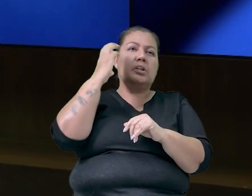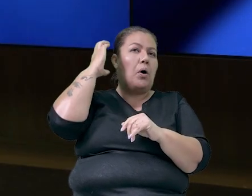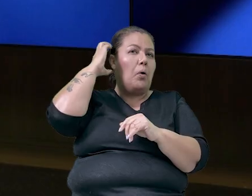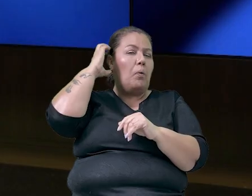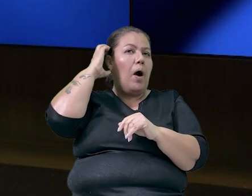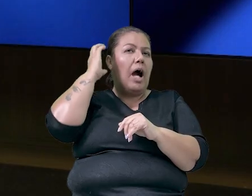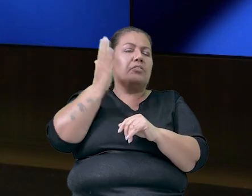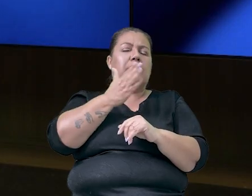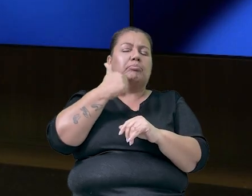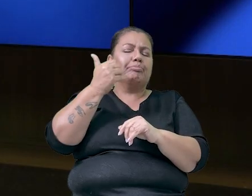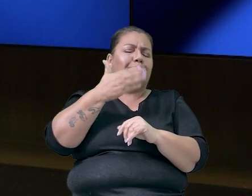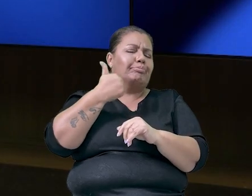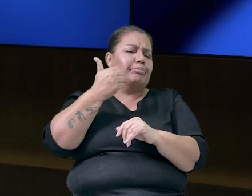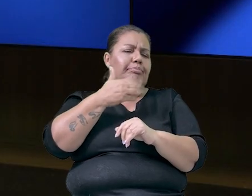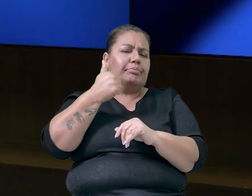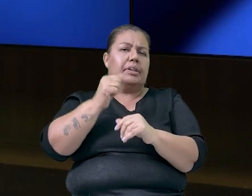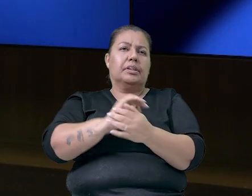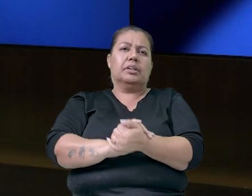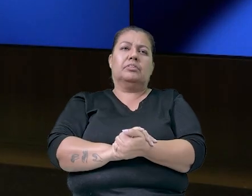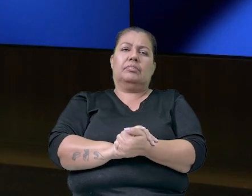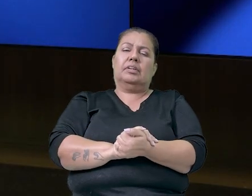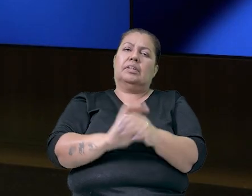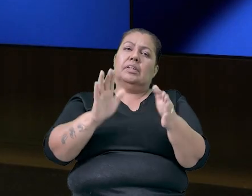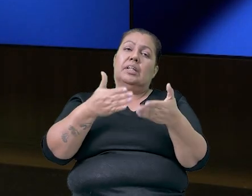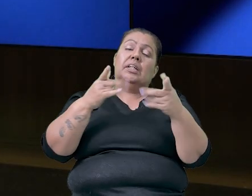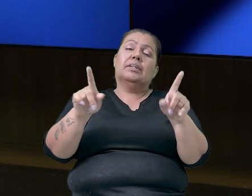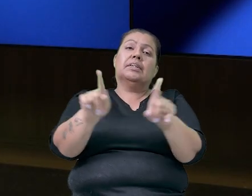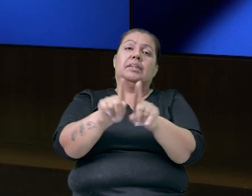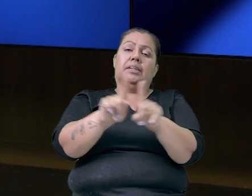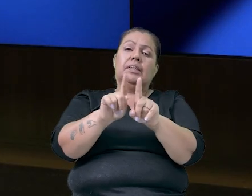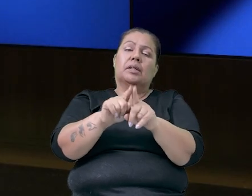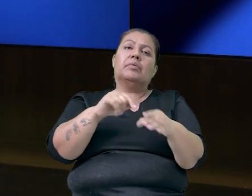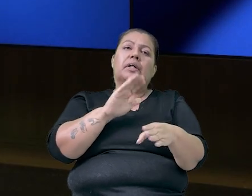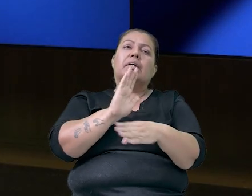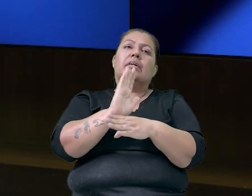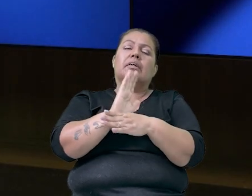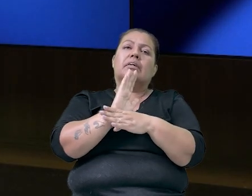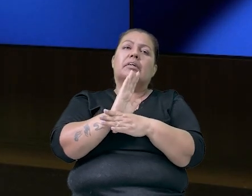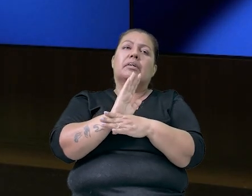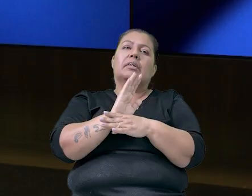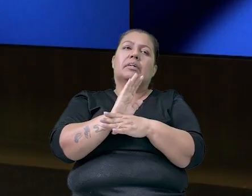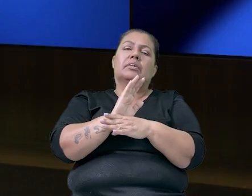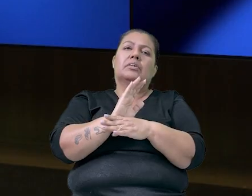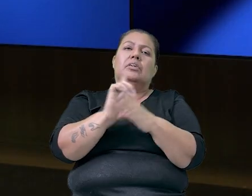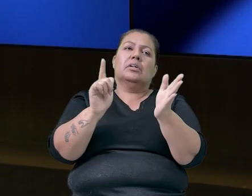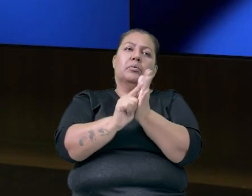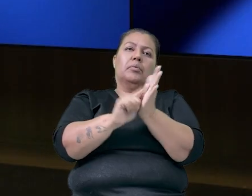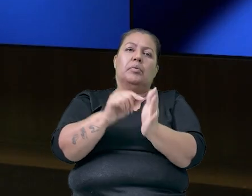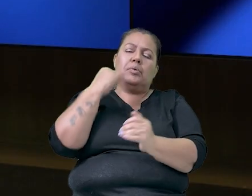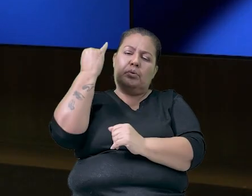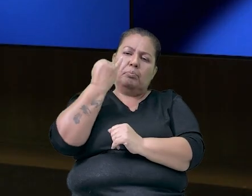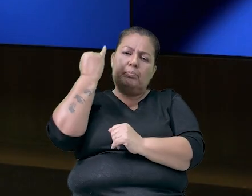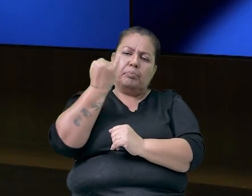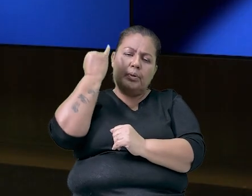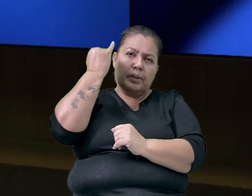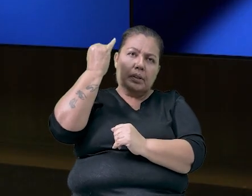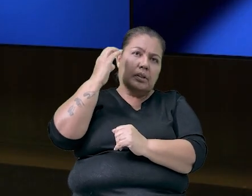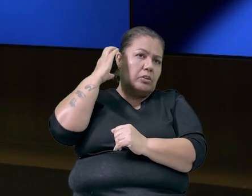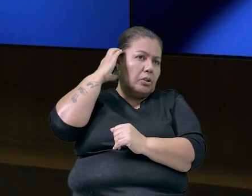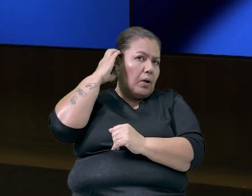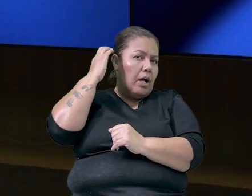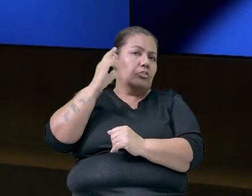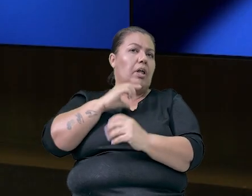vai ser o mais fácil deles. Então, isso também colabora para o papel muito relevante que o rádio tem ainda de difusão,